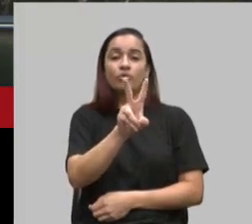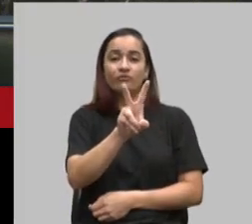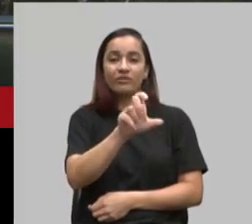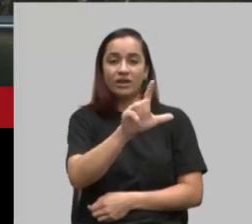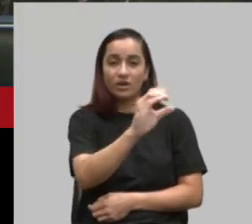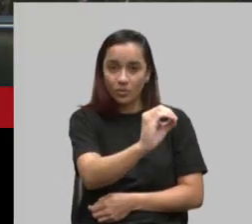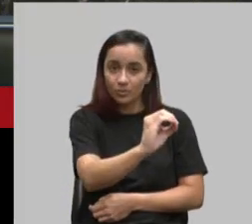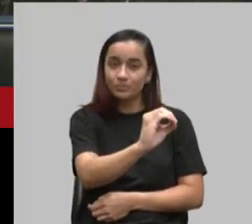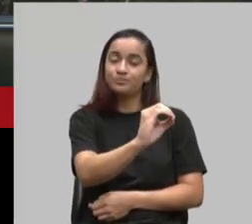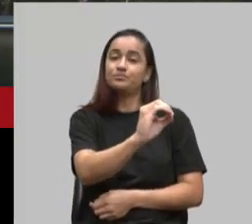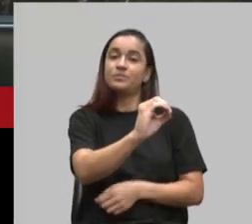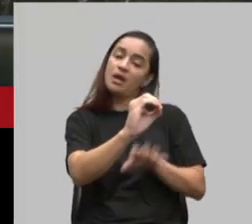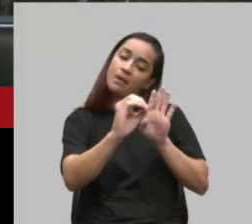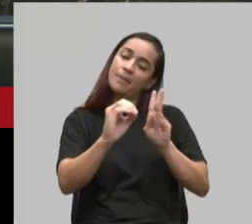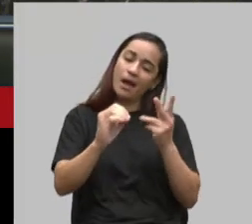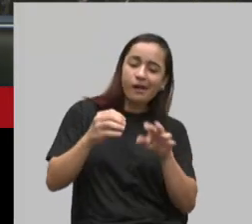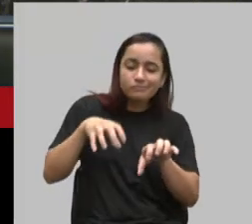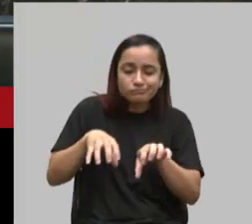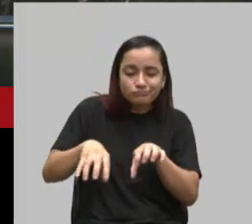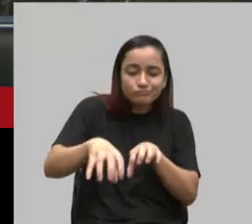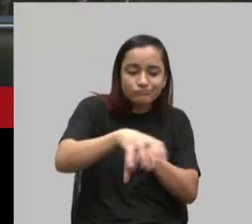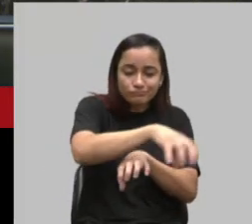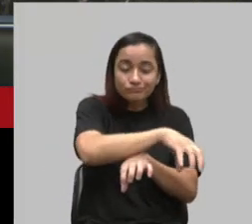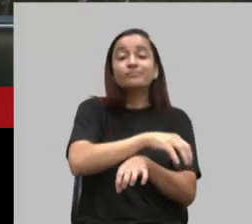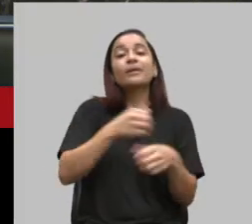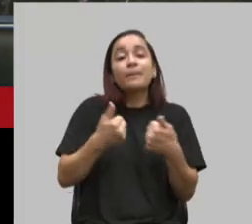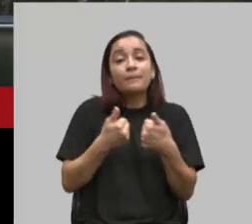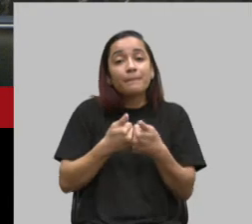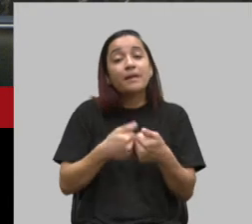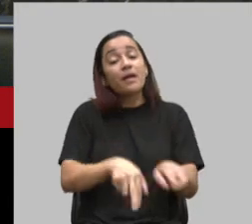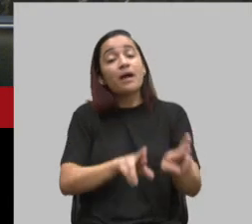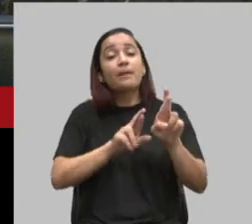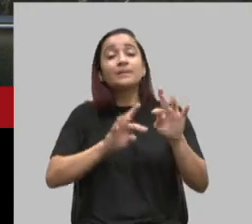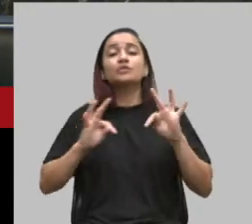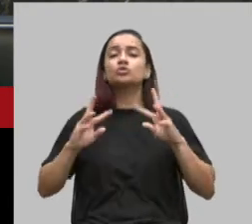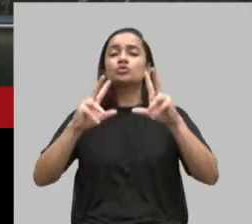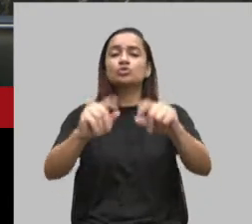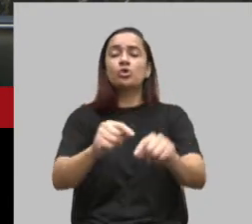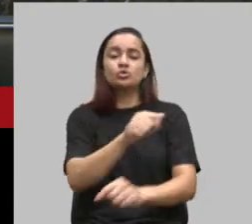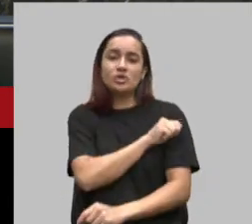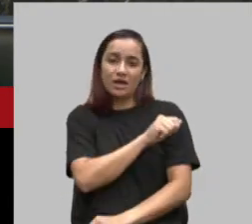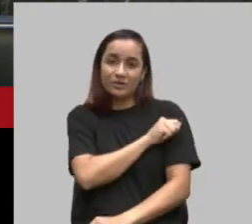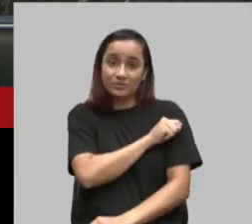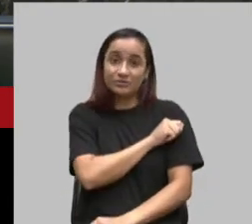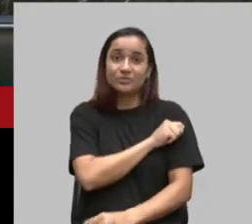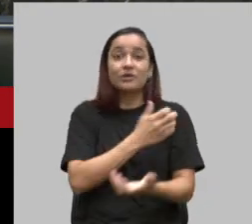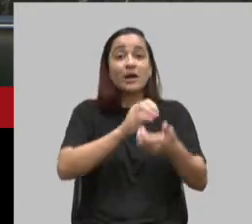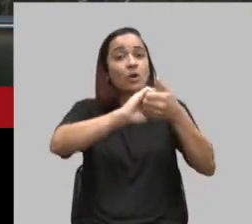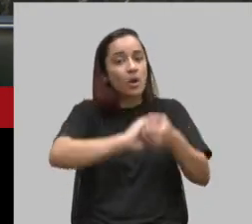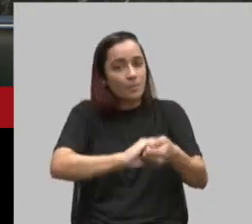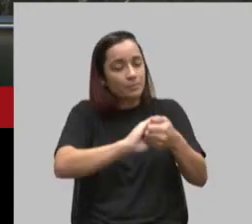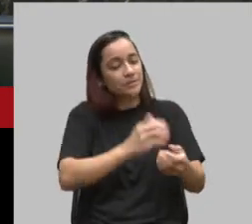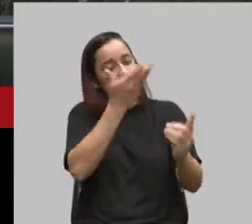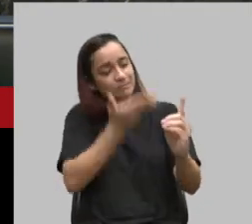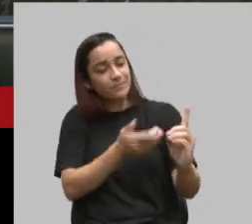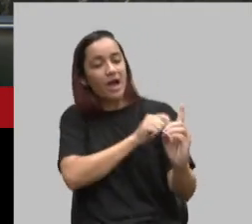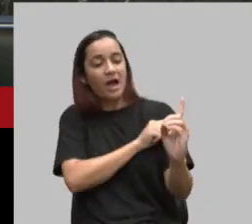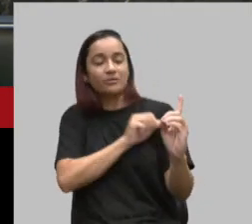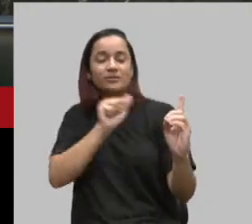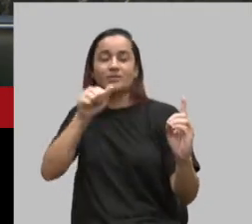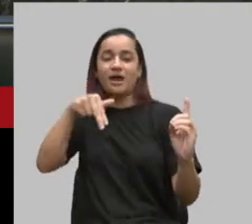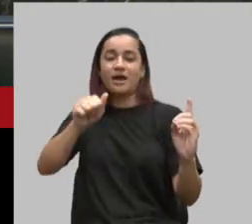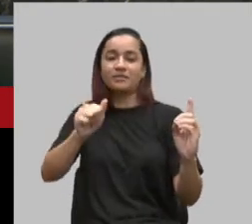Metropolitano representando todos os estudantes e as estudantes cumprimentar a estudante Ana Clara e